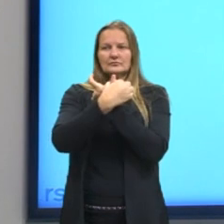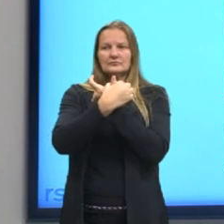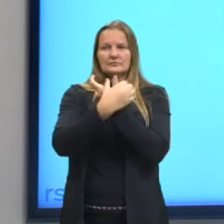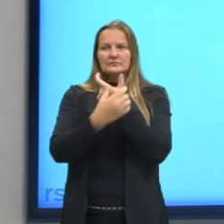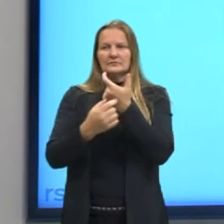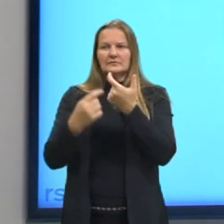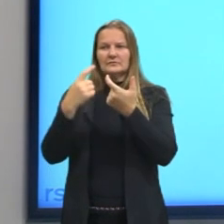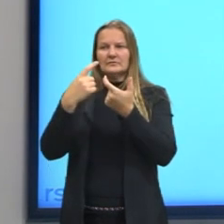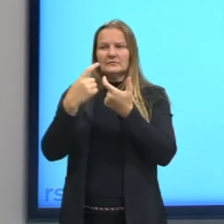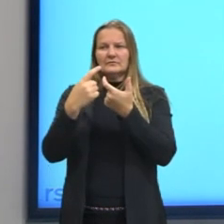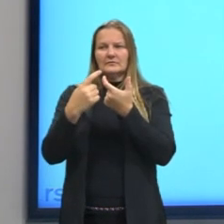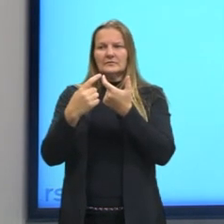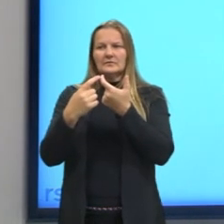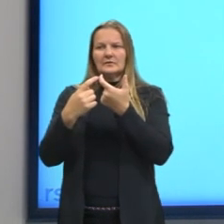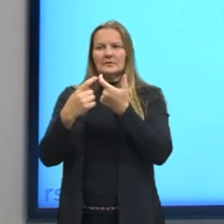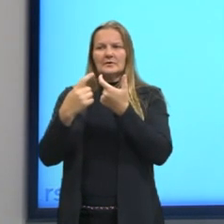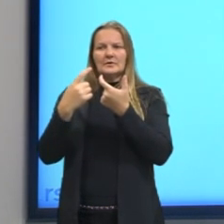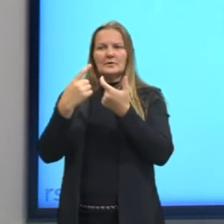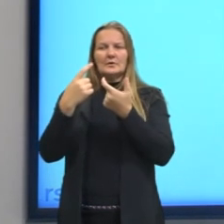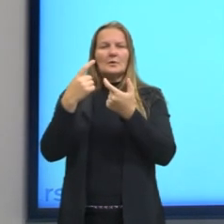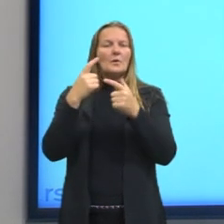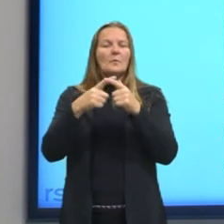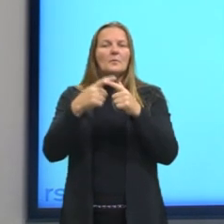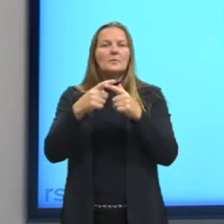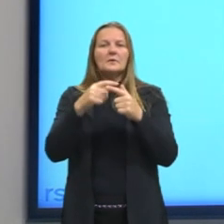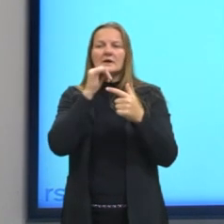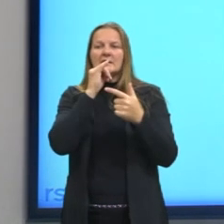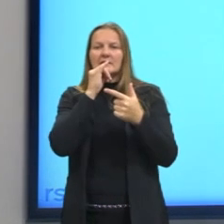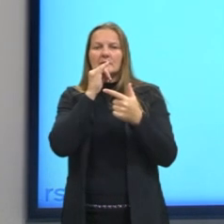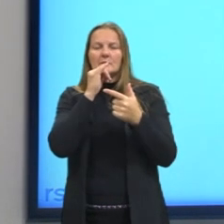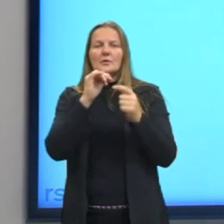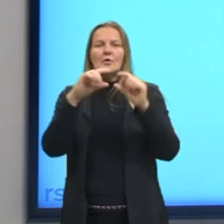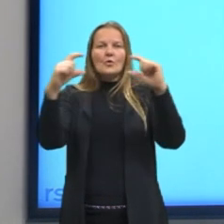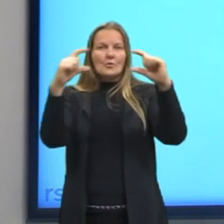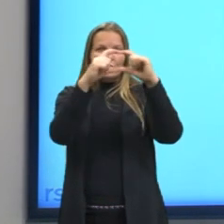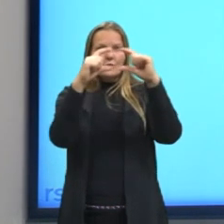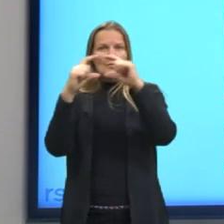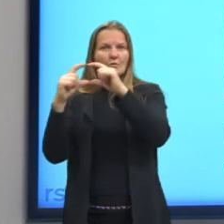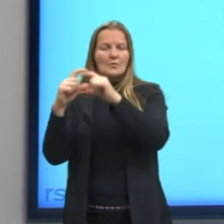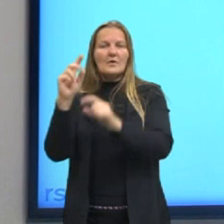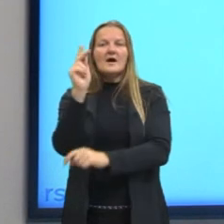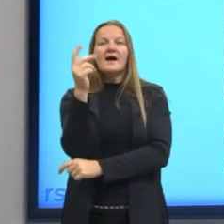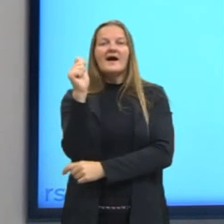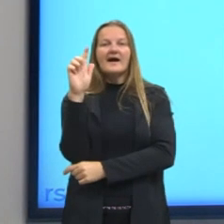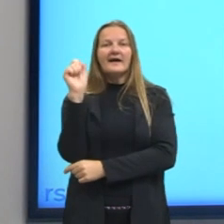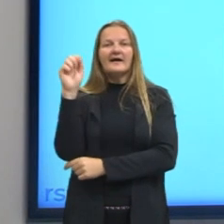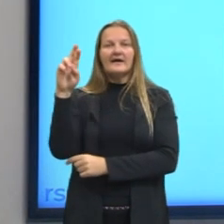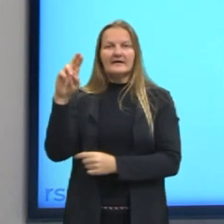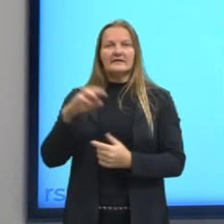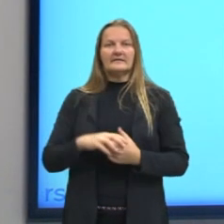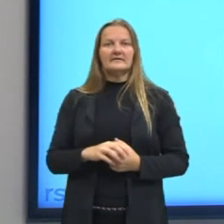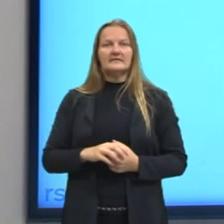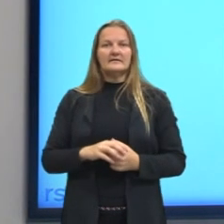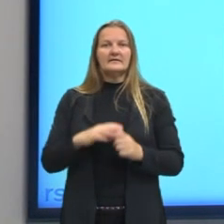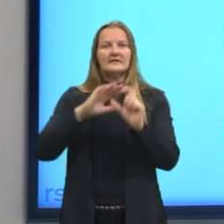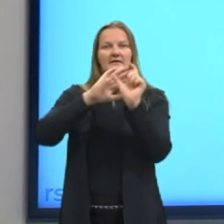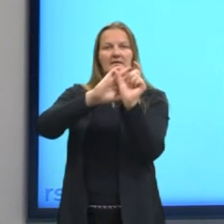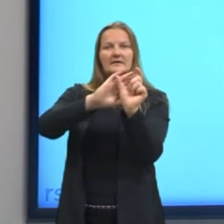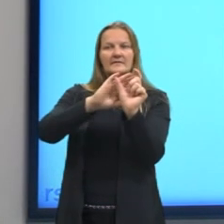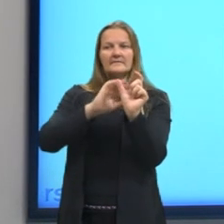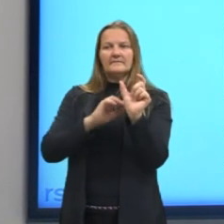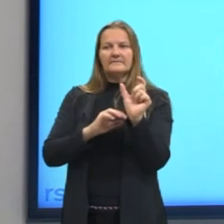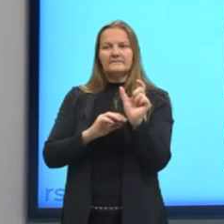nessa figura de sintaxe olha o exemplo aqui dessa nossa tirinha do hagar a gente tem a